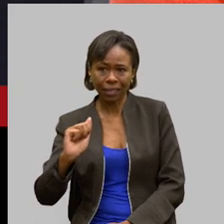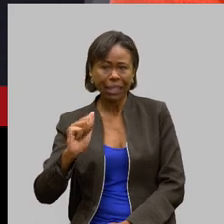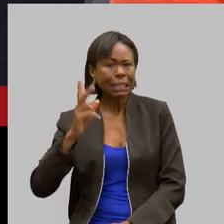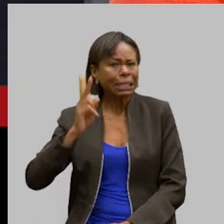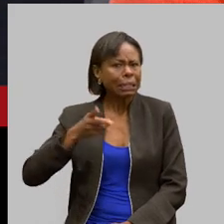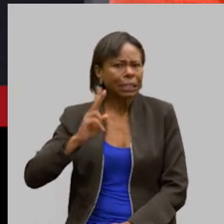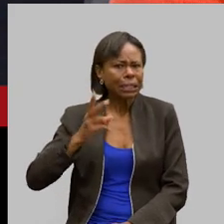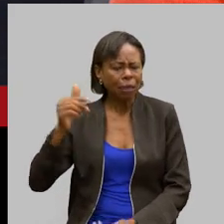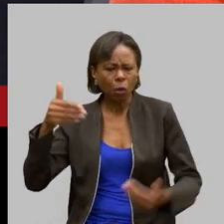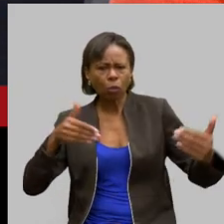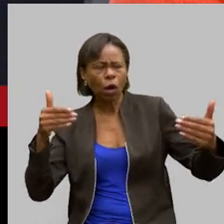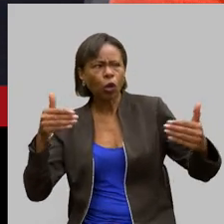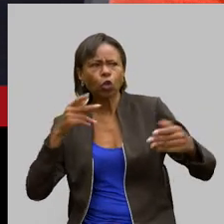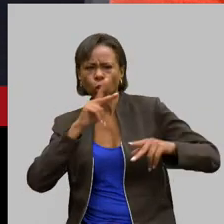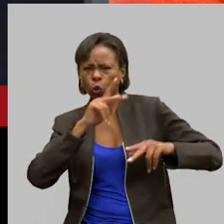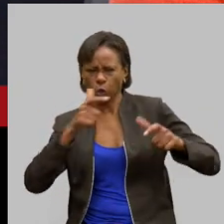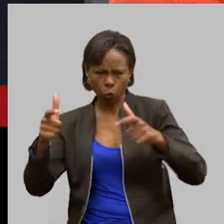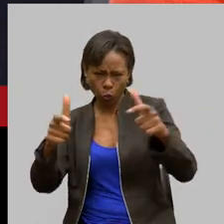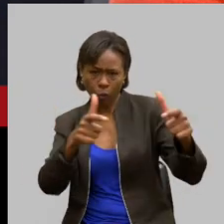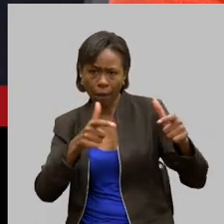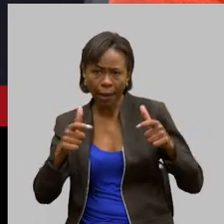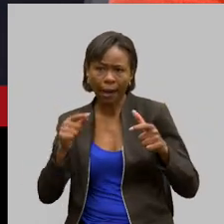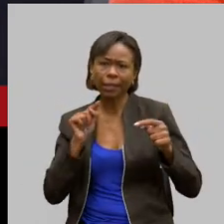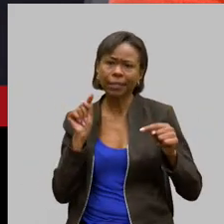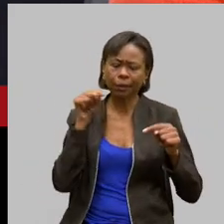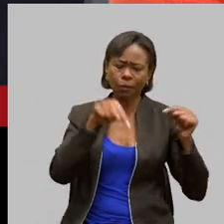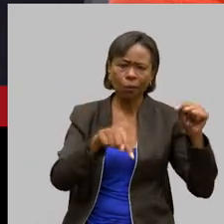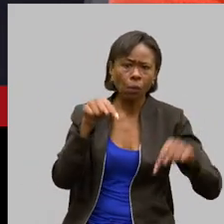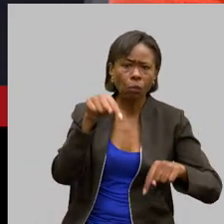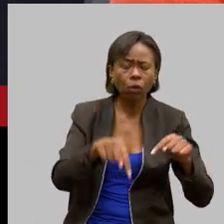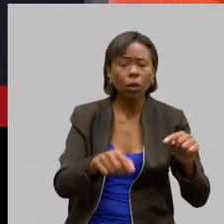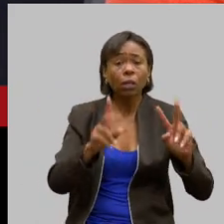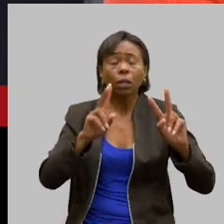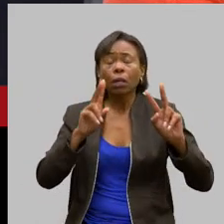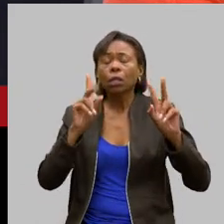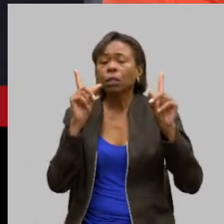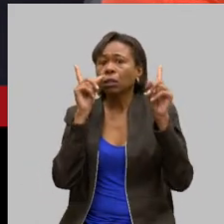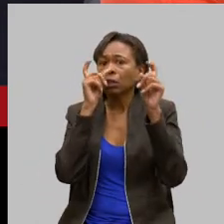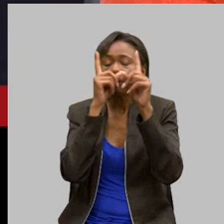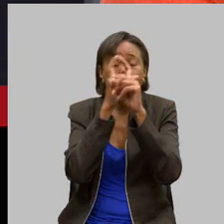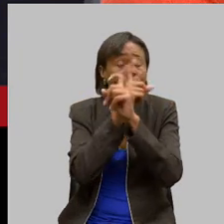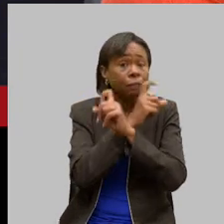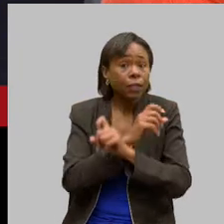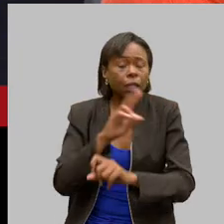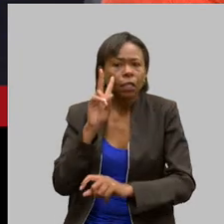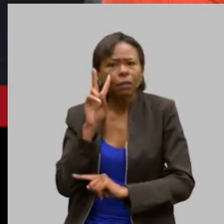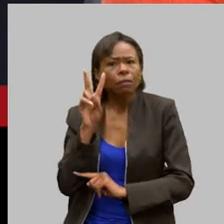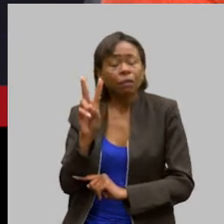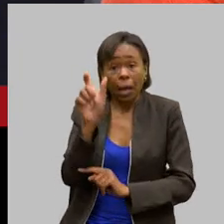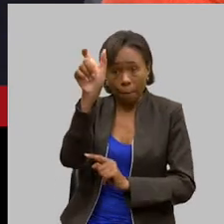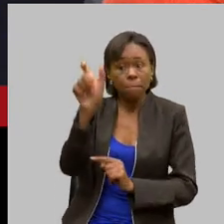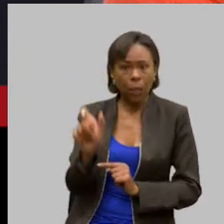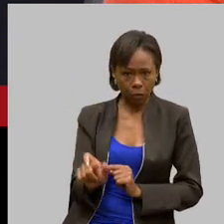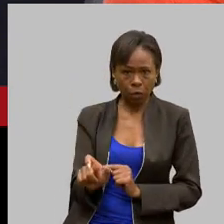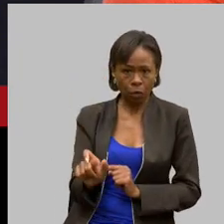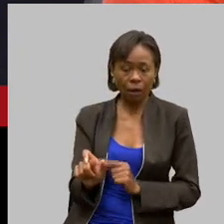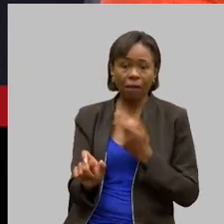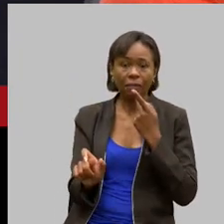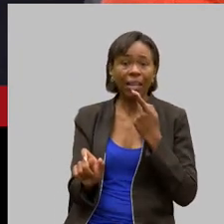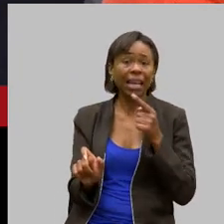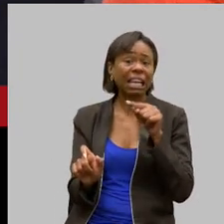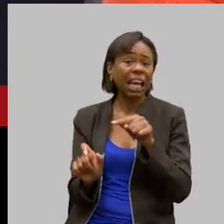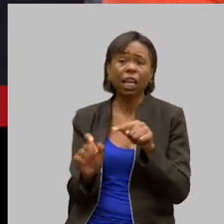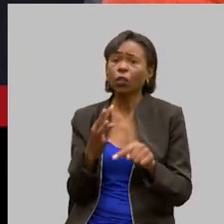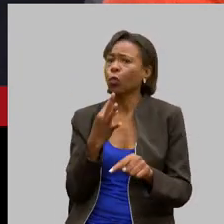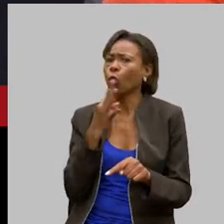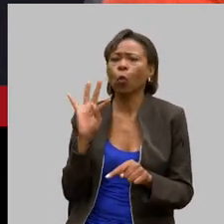como presidente da frente tenho escutado muitos relatos é muito difícil hoje a gente escutar de uma pessoa que ela não conhece o que é